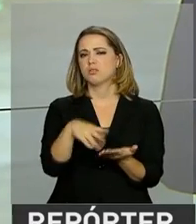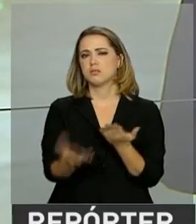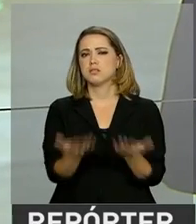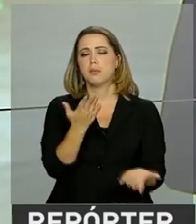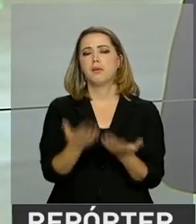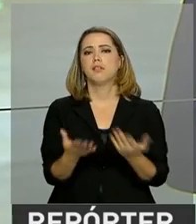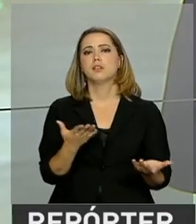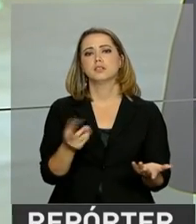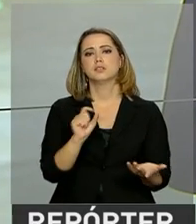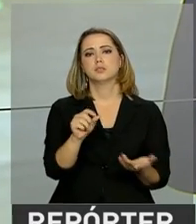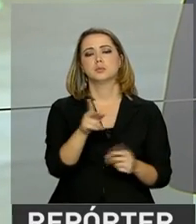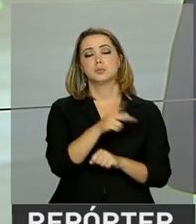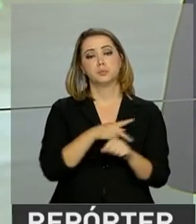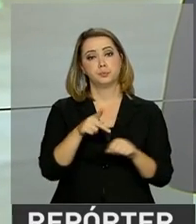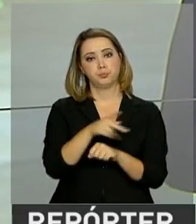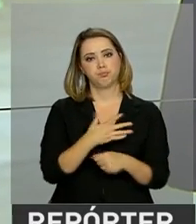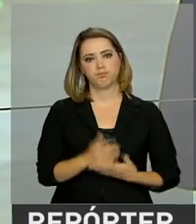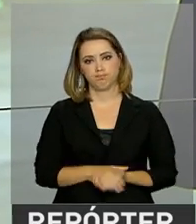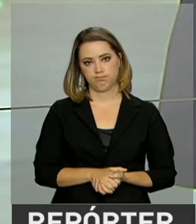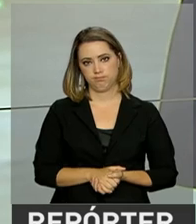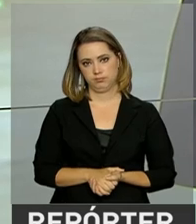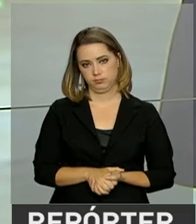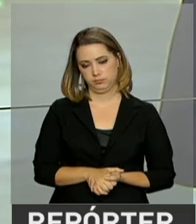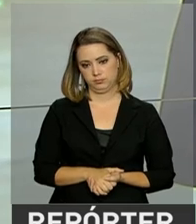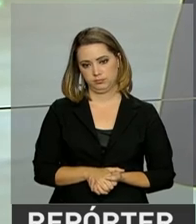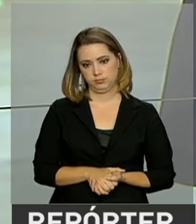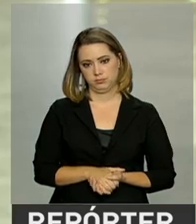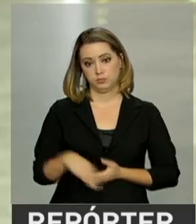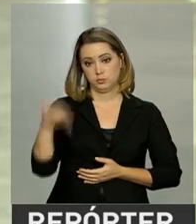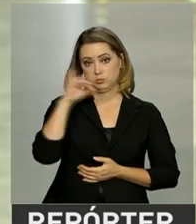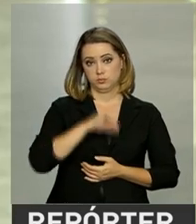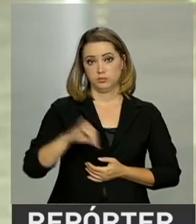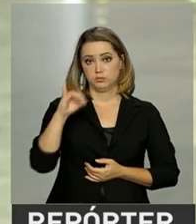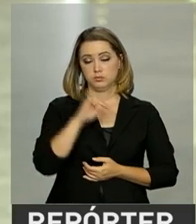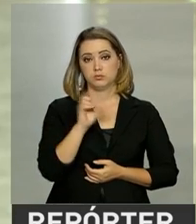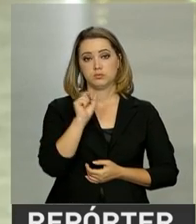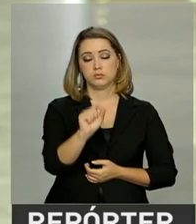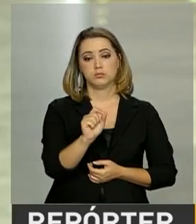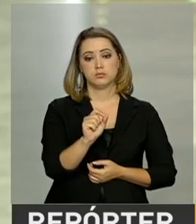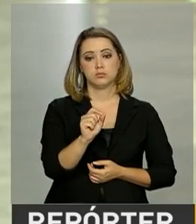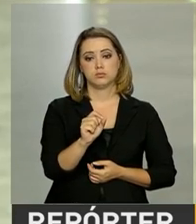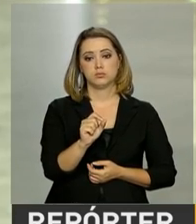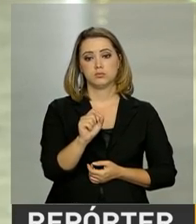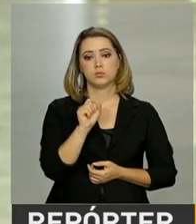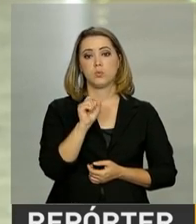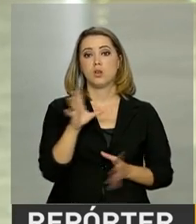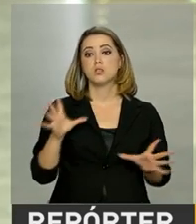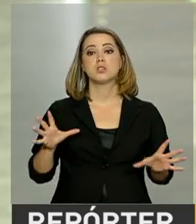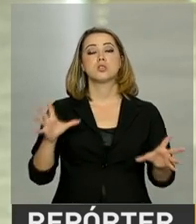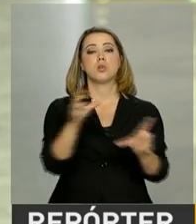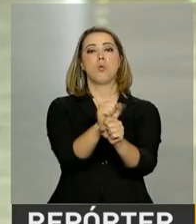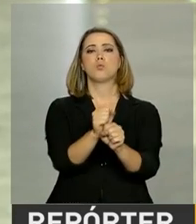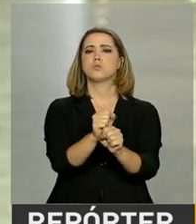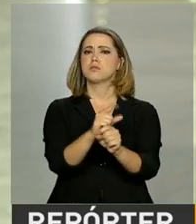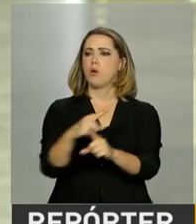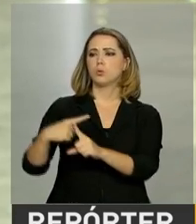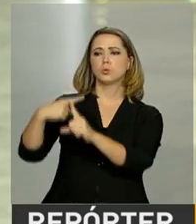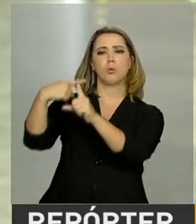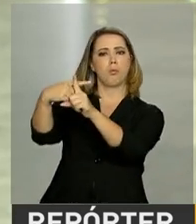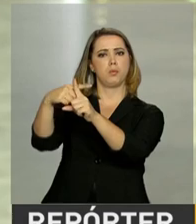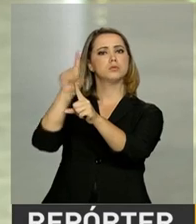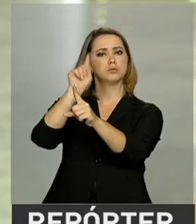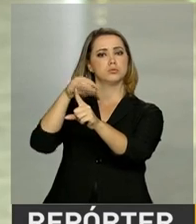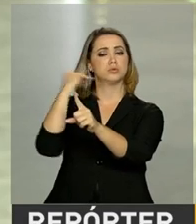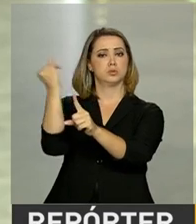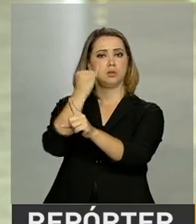comercial para a economia do país Olá Roberto Olha você ter um saldo Positivo na balança comercial